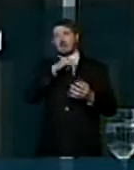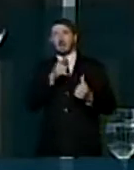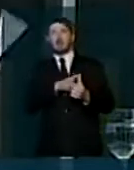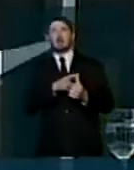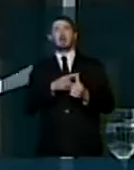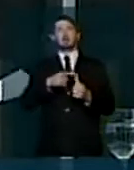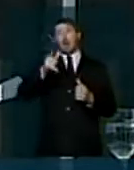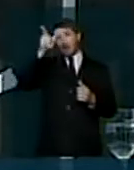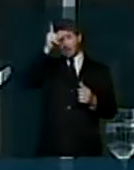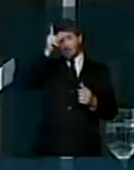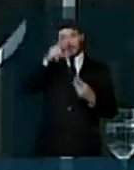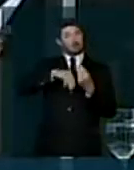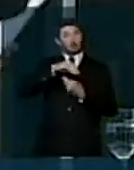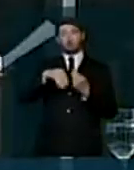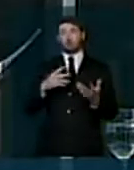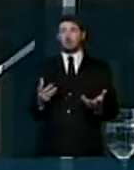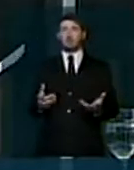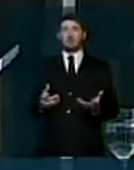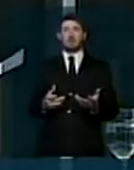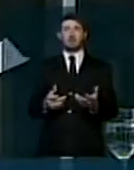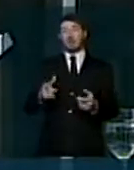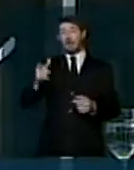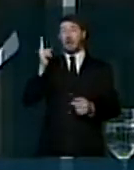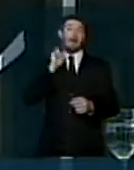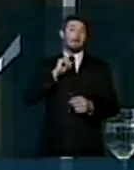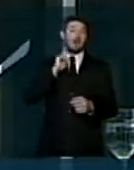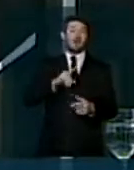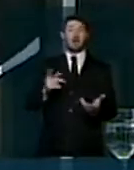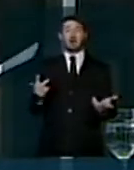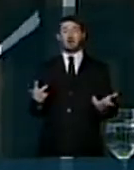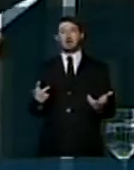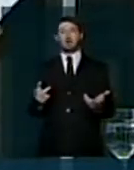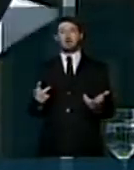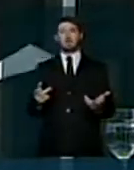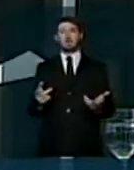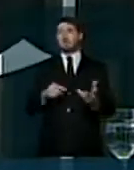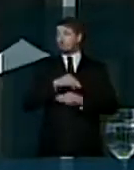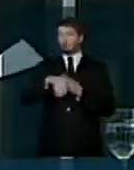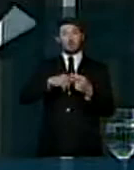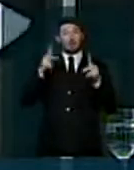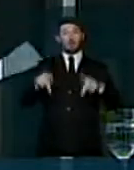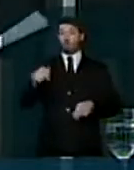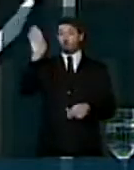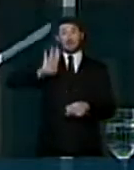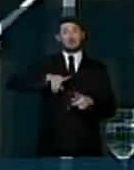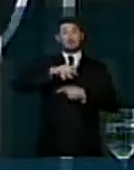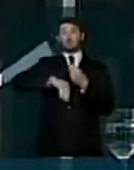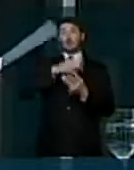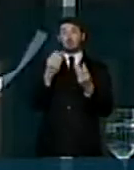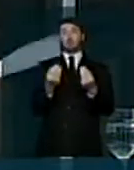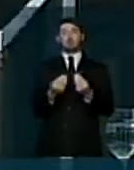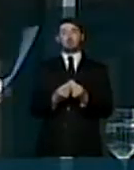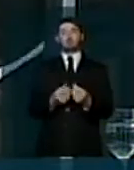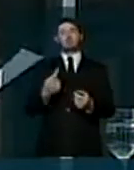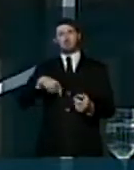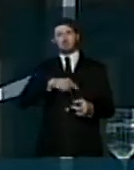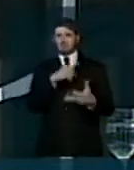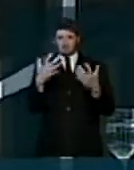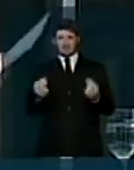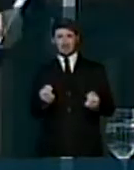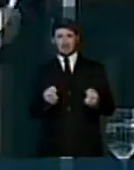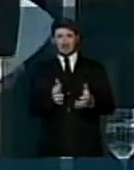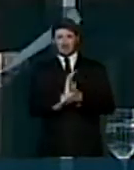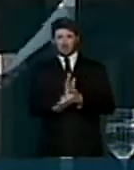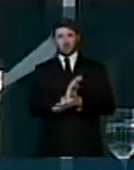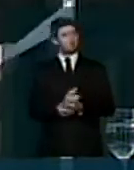alemães, entendeu, senhor presidente, um pouco de americano, e nós não vamos nos permitir a ter qualquer tipo de